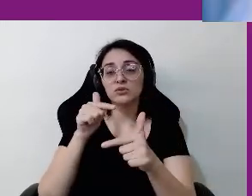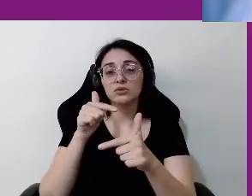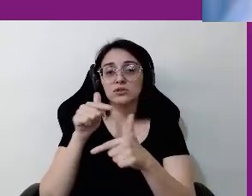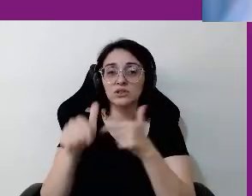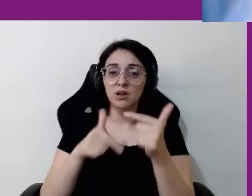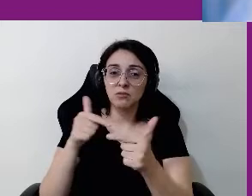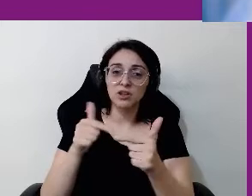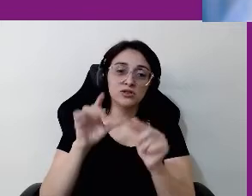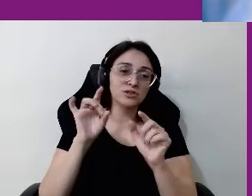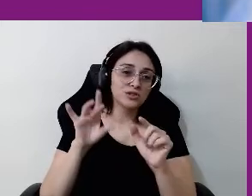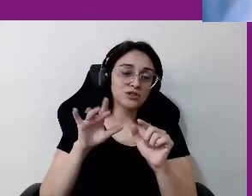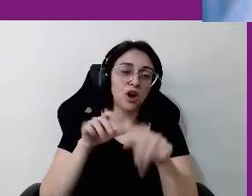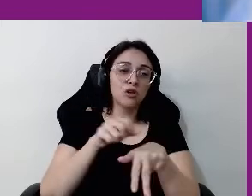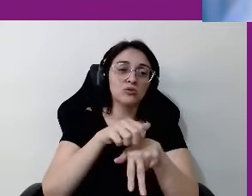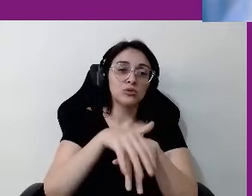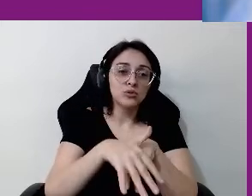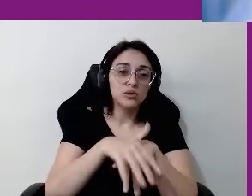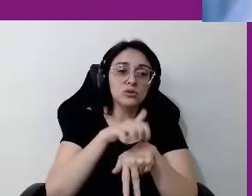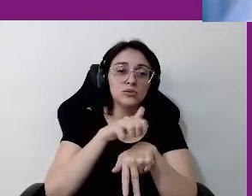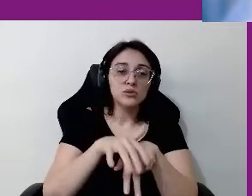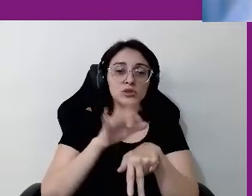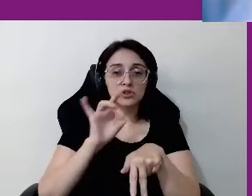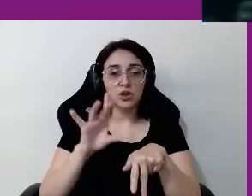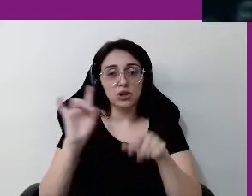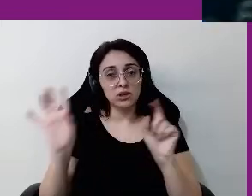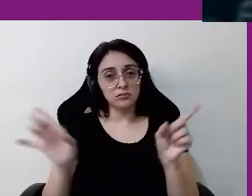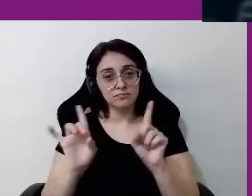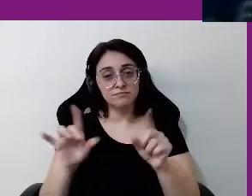sejam a simples ventilação mecânica. Então, eu